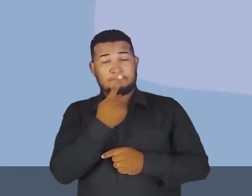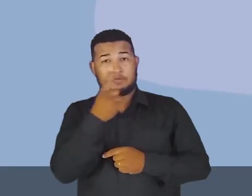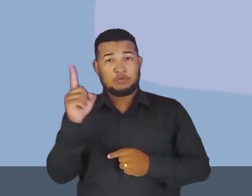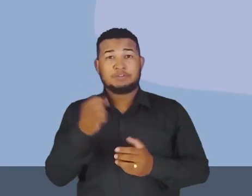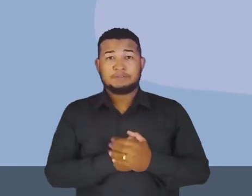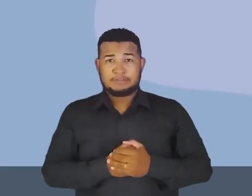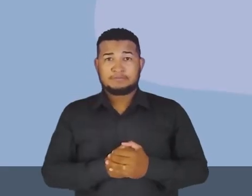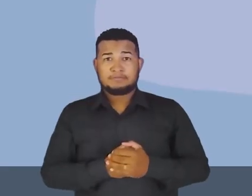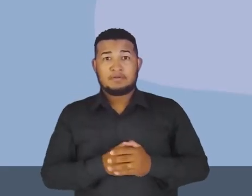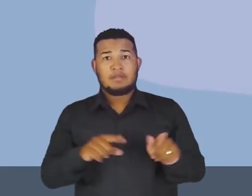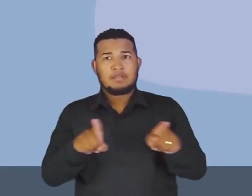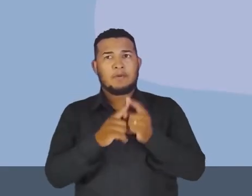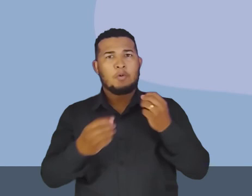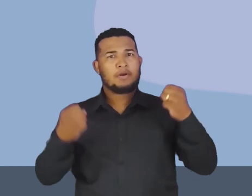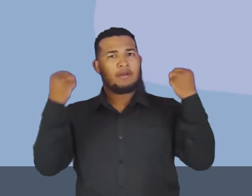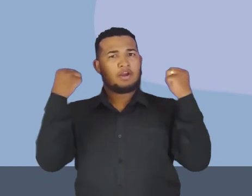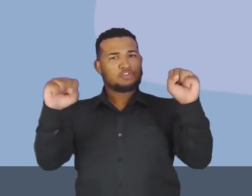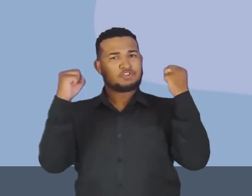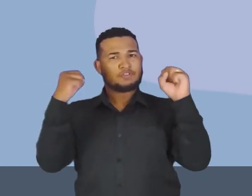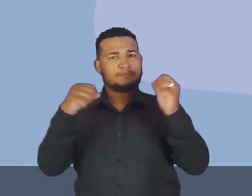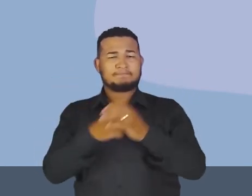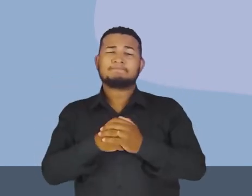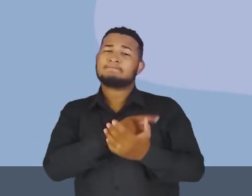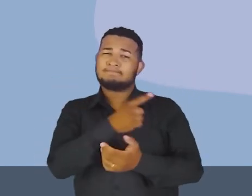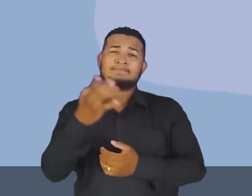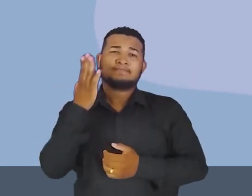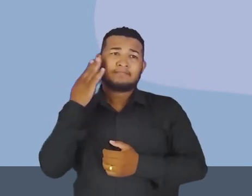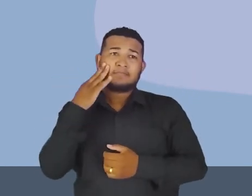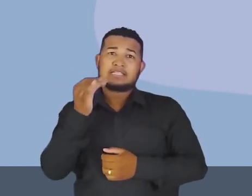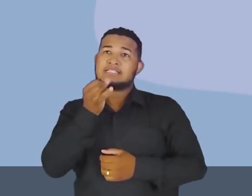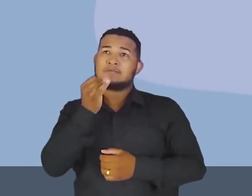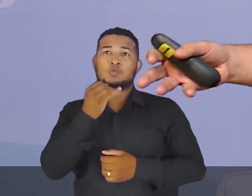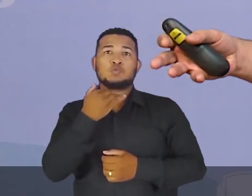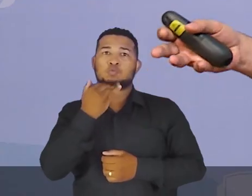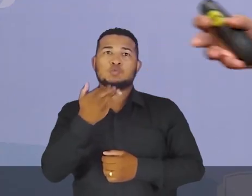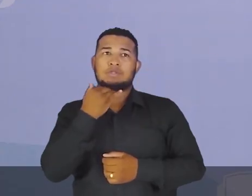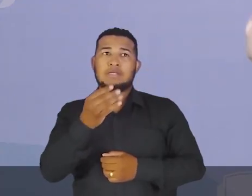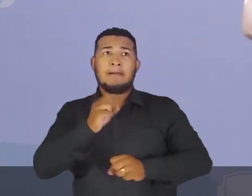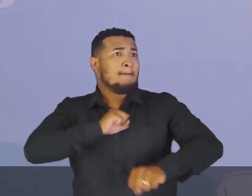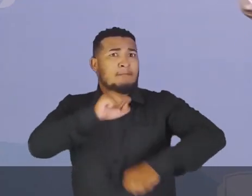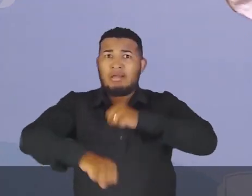presta atenção, a realização de atividade física. É lógico que você não pode sair